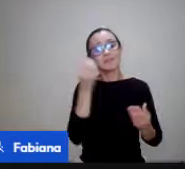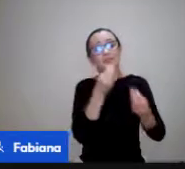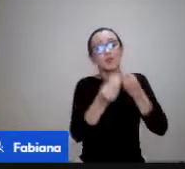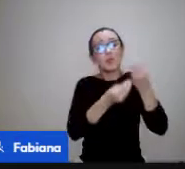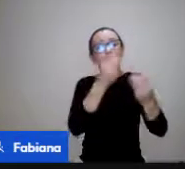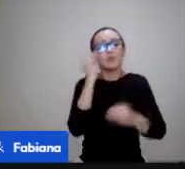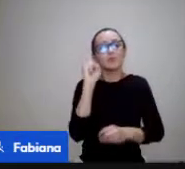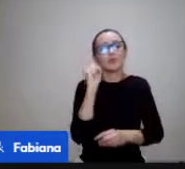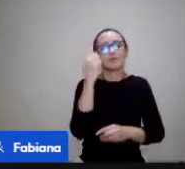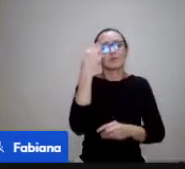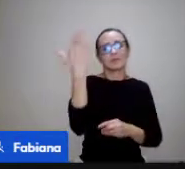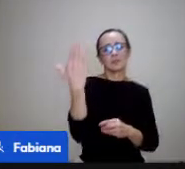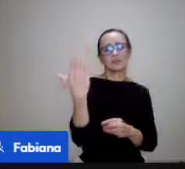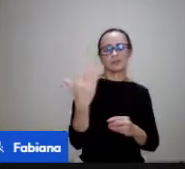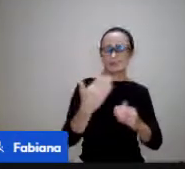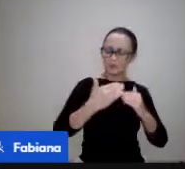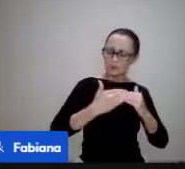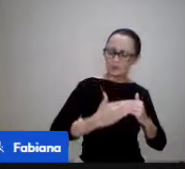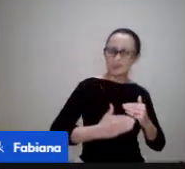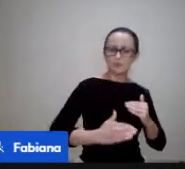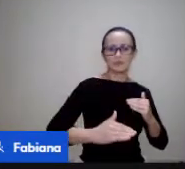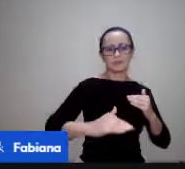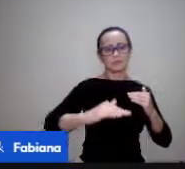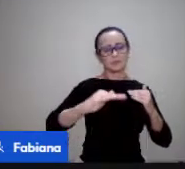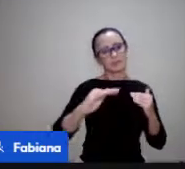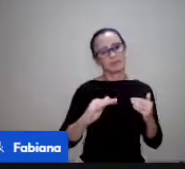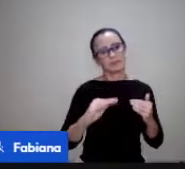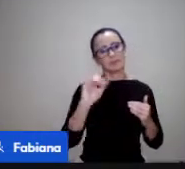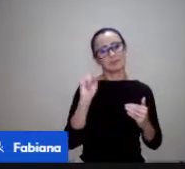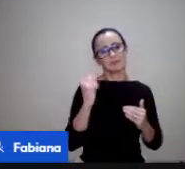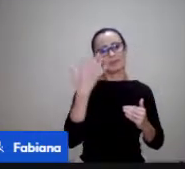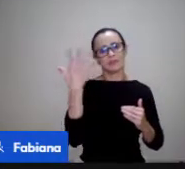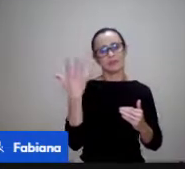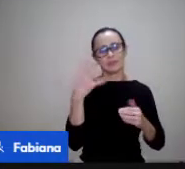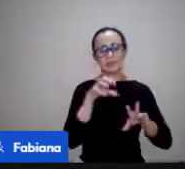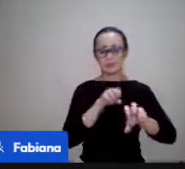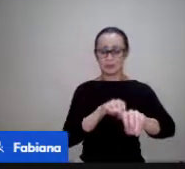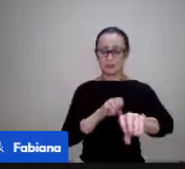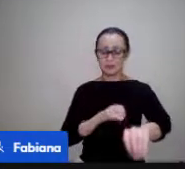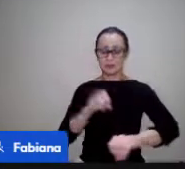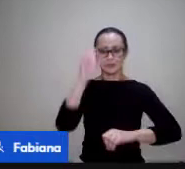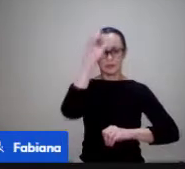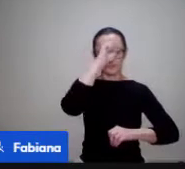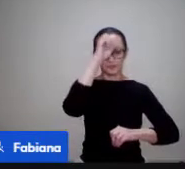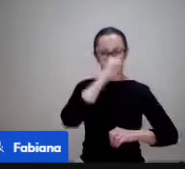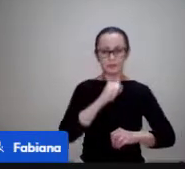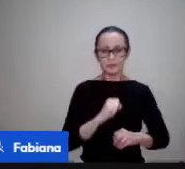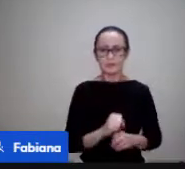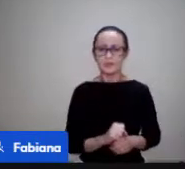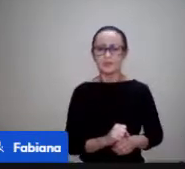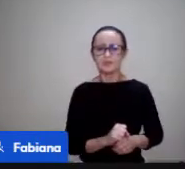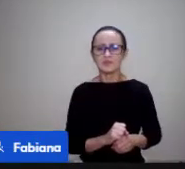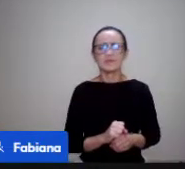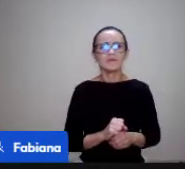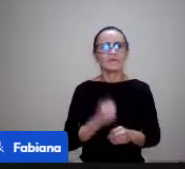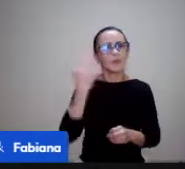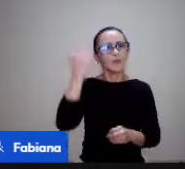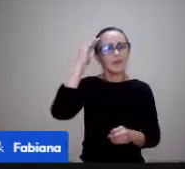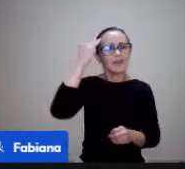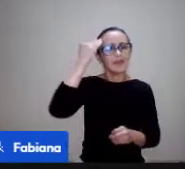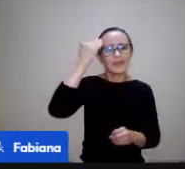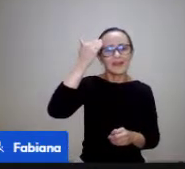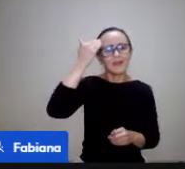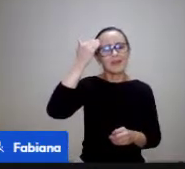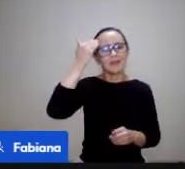que está posto na atualidade. Então, se a gente for fazer uma análise, uma compreensão em relação